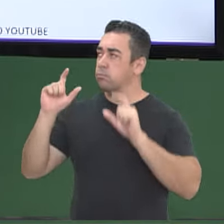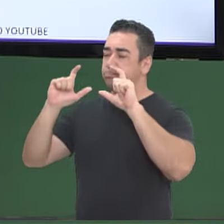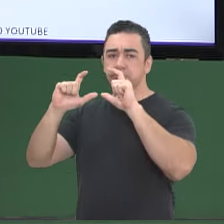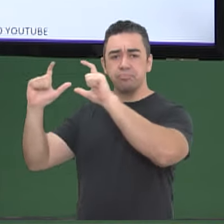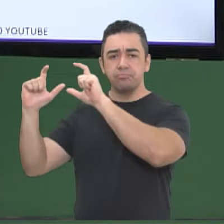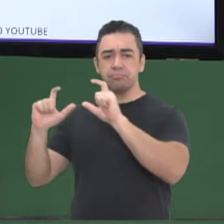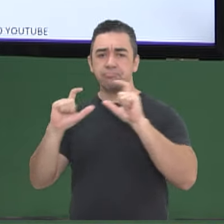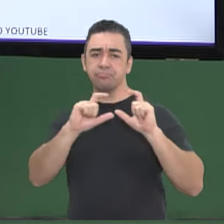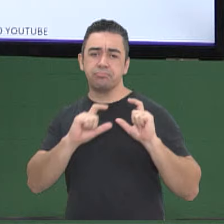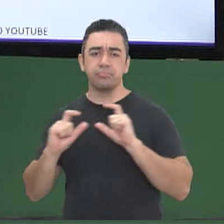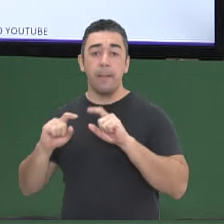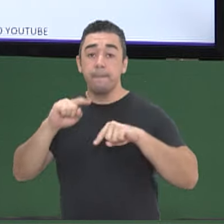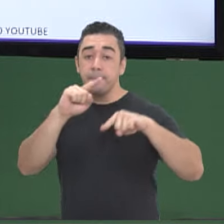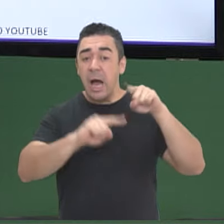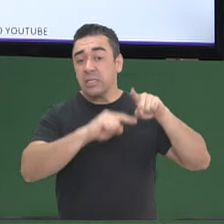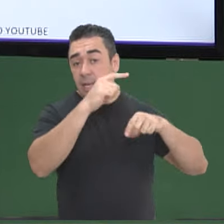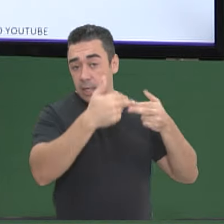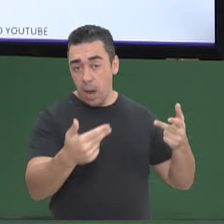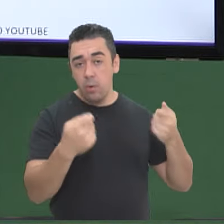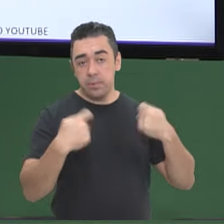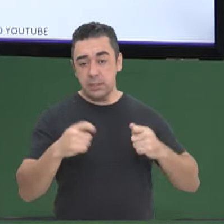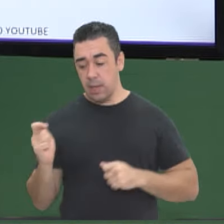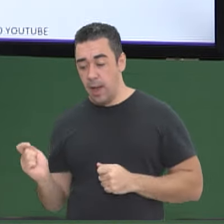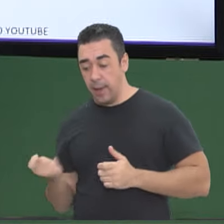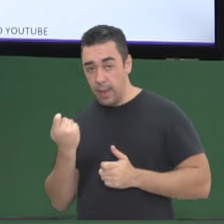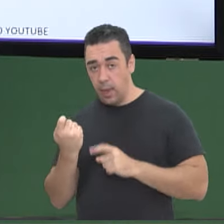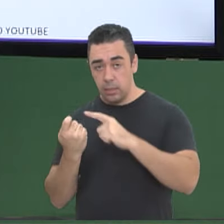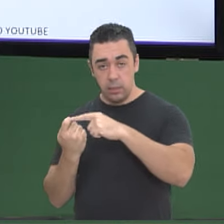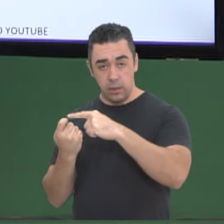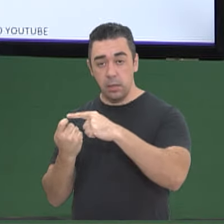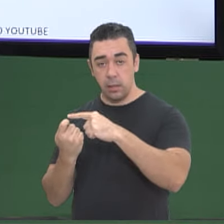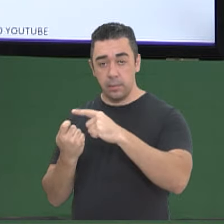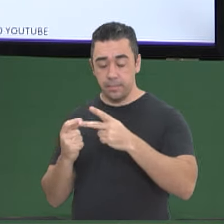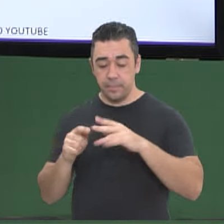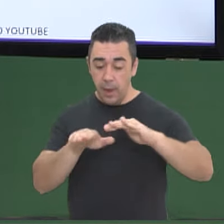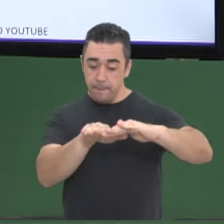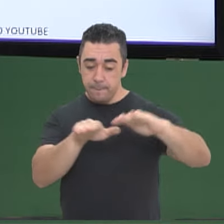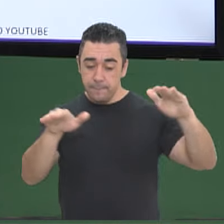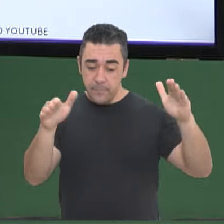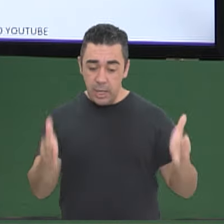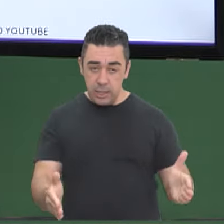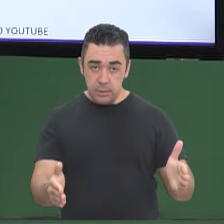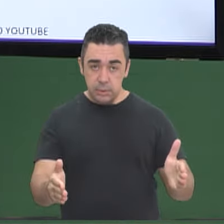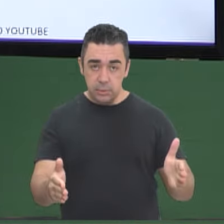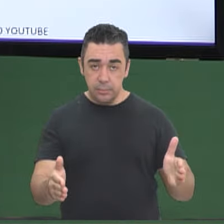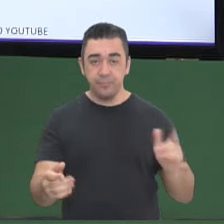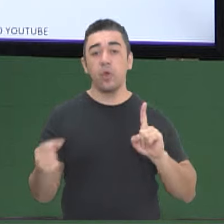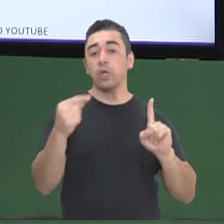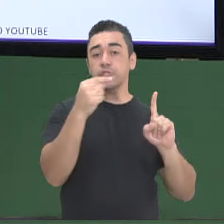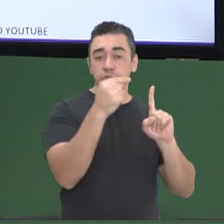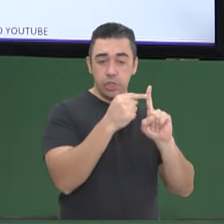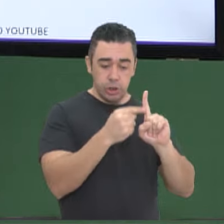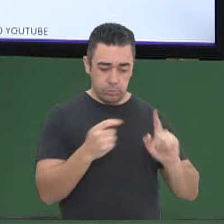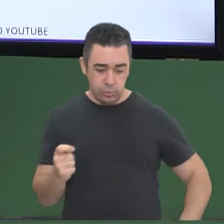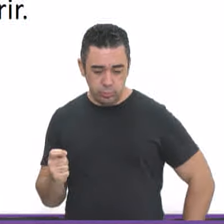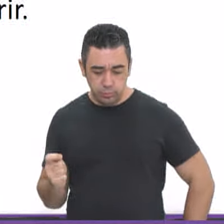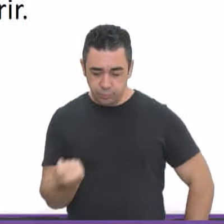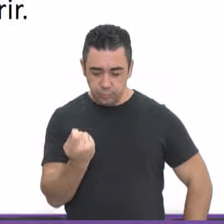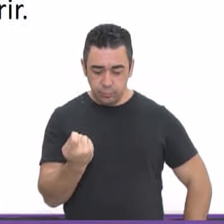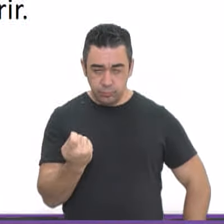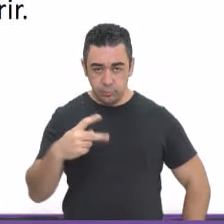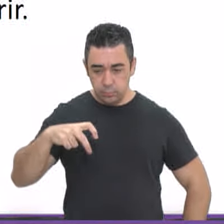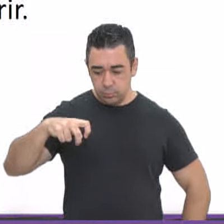material necessário, que são as raquetes, a mesa, o tipo de jogada, né? A empunhadura,